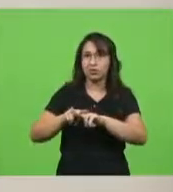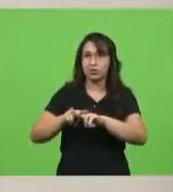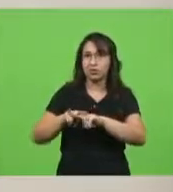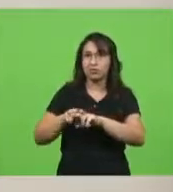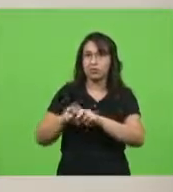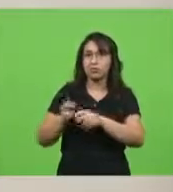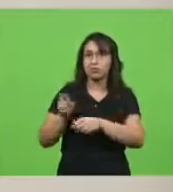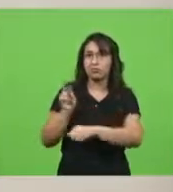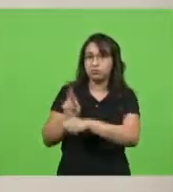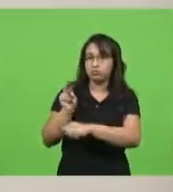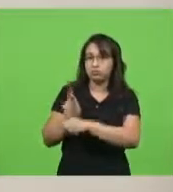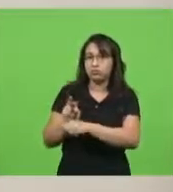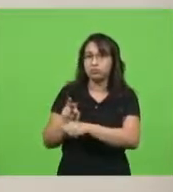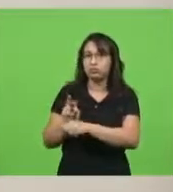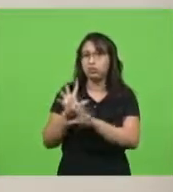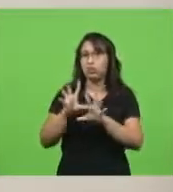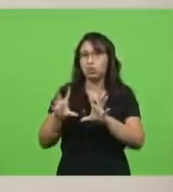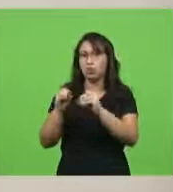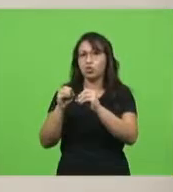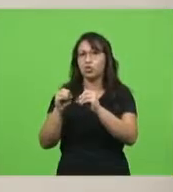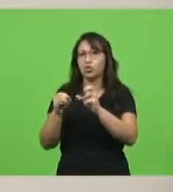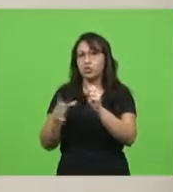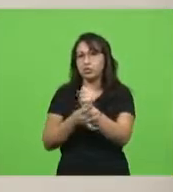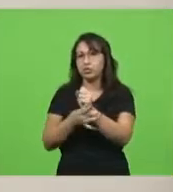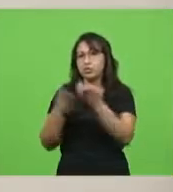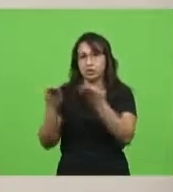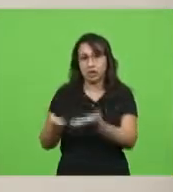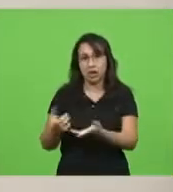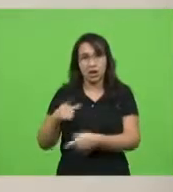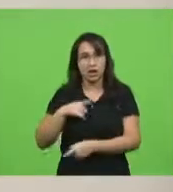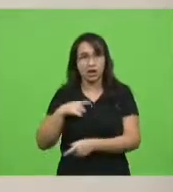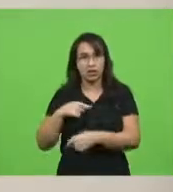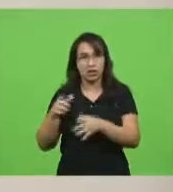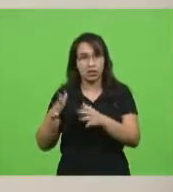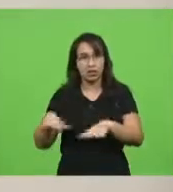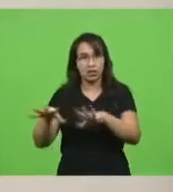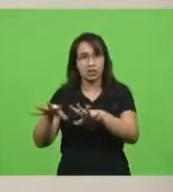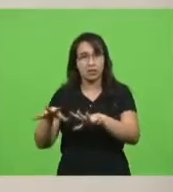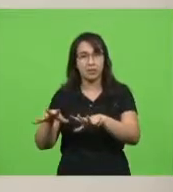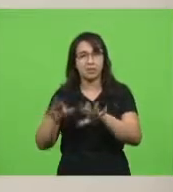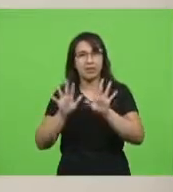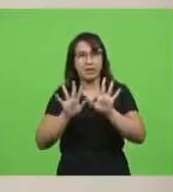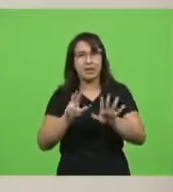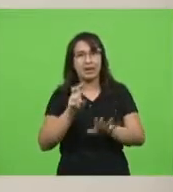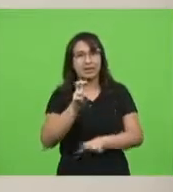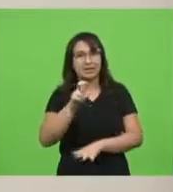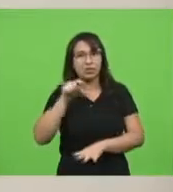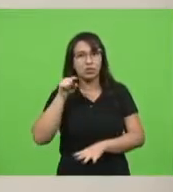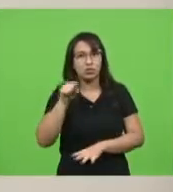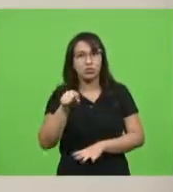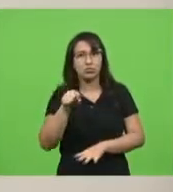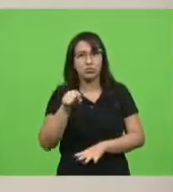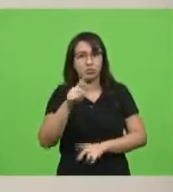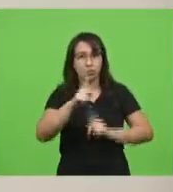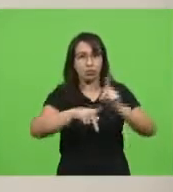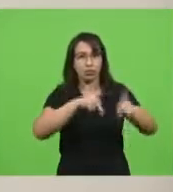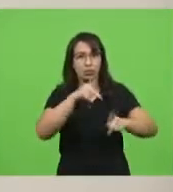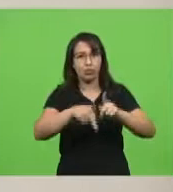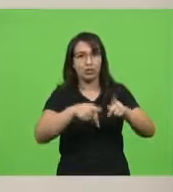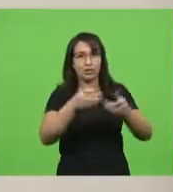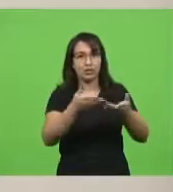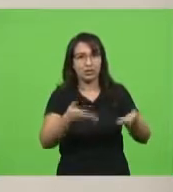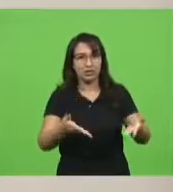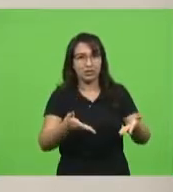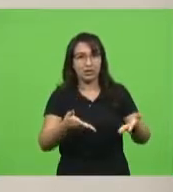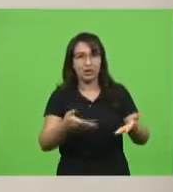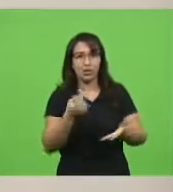segurança do presídio, mas 5 mil habitantes no município, a insegurança é muito grande. Então, eu peço